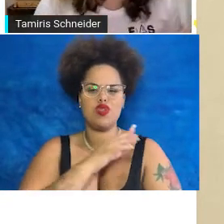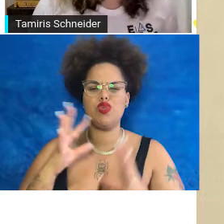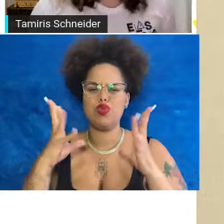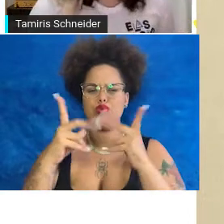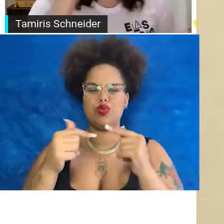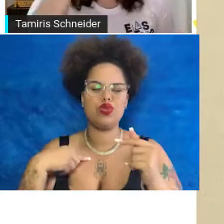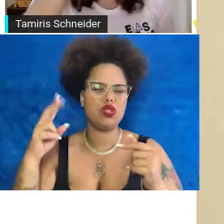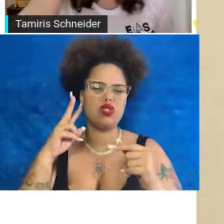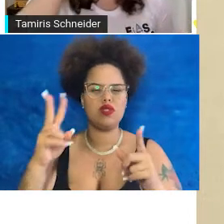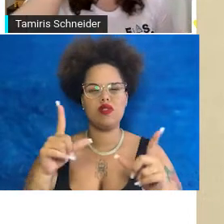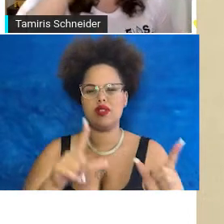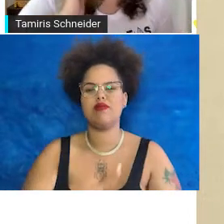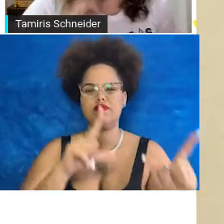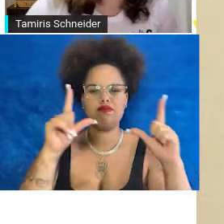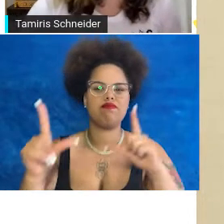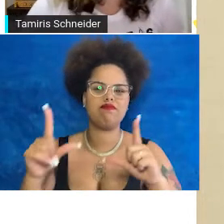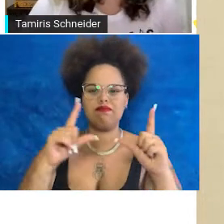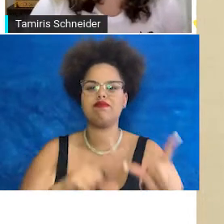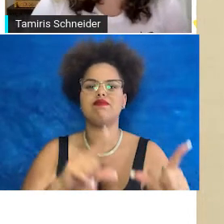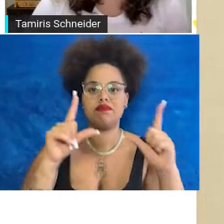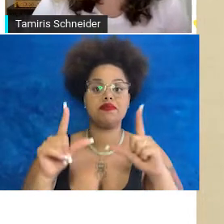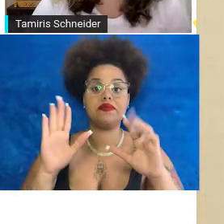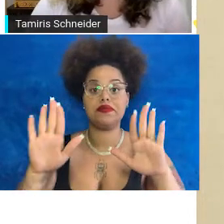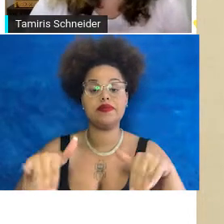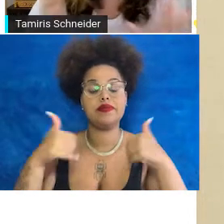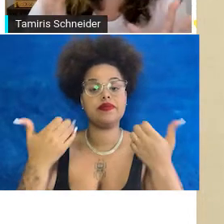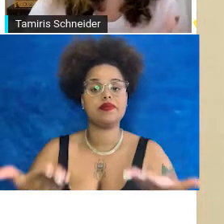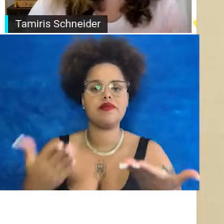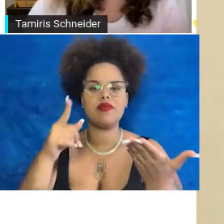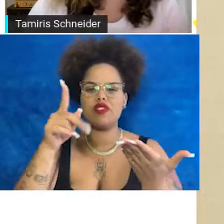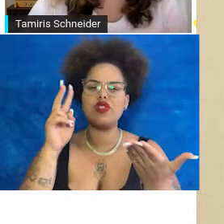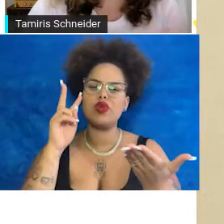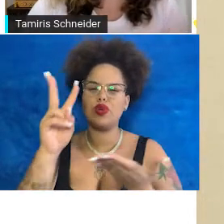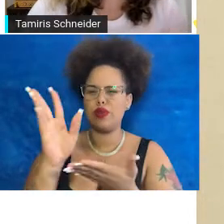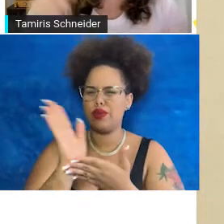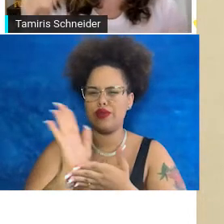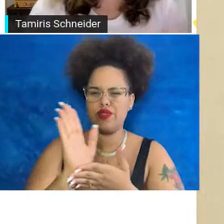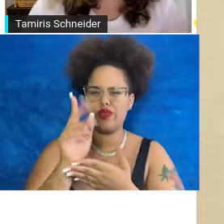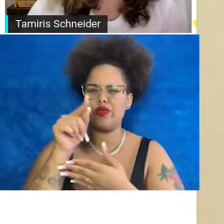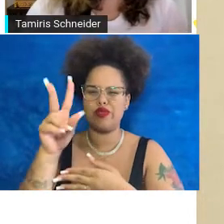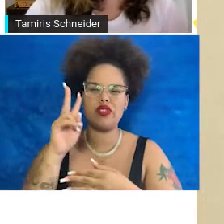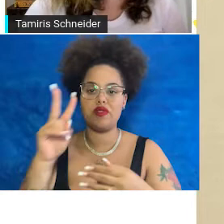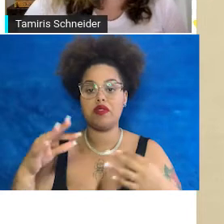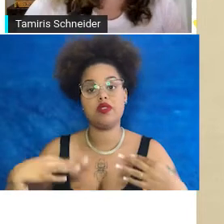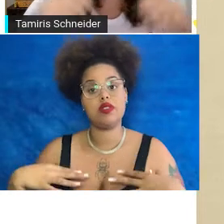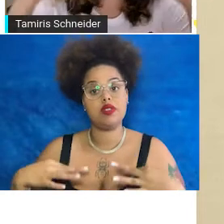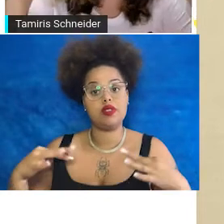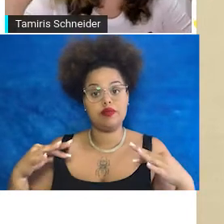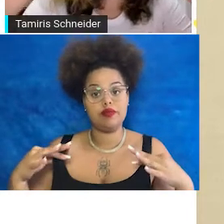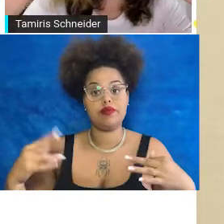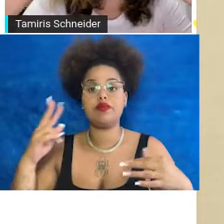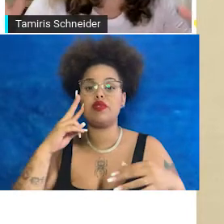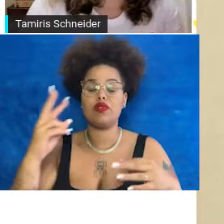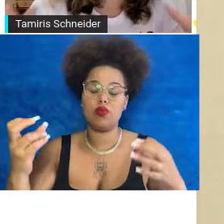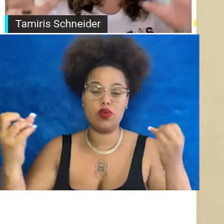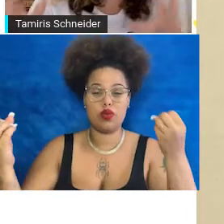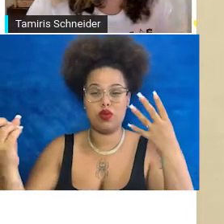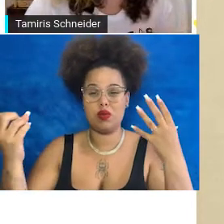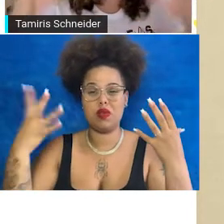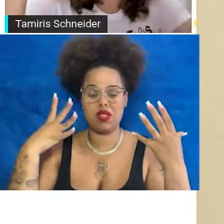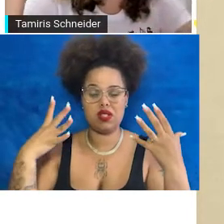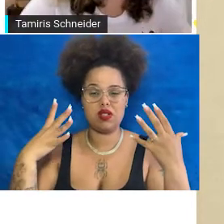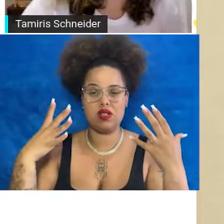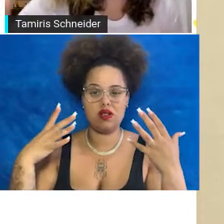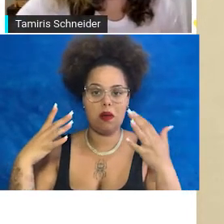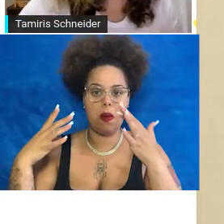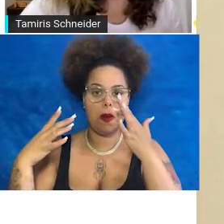gente vê na tela. Então, você olhou para o filme, você viu figurino, você viu iluminação diegética,